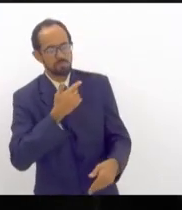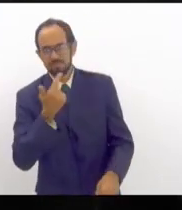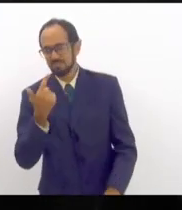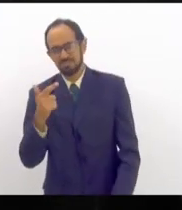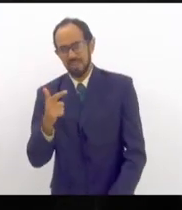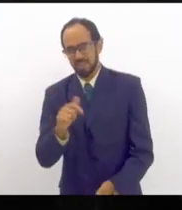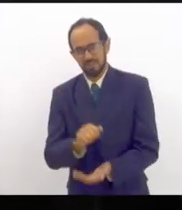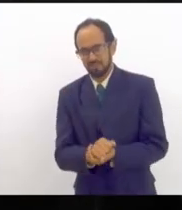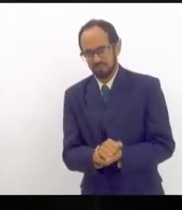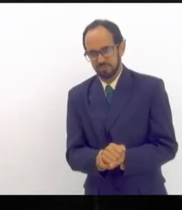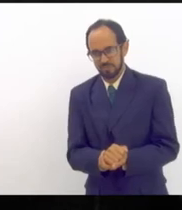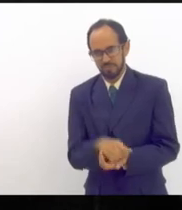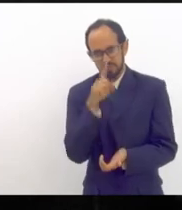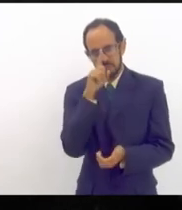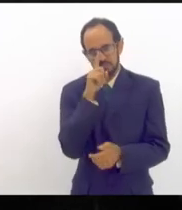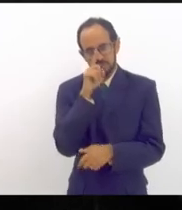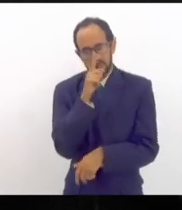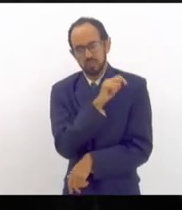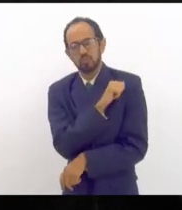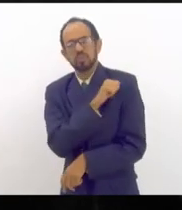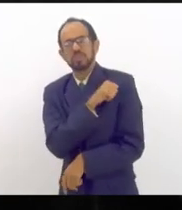da onde porque